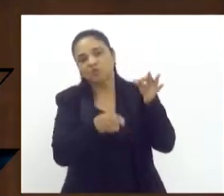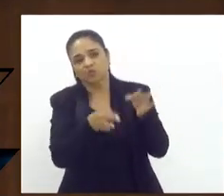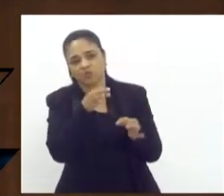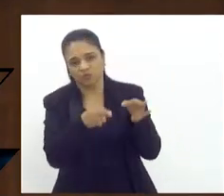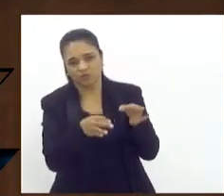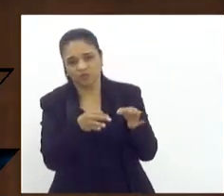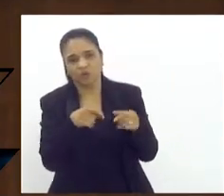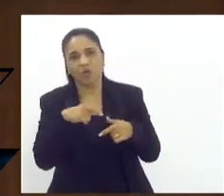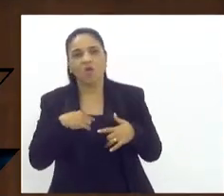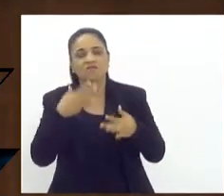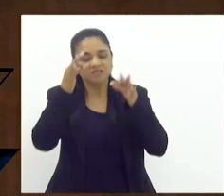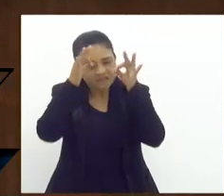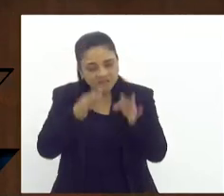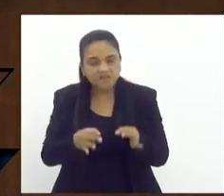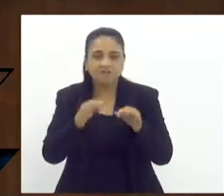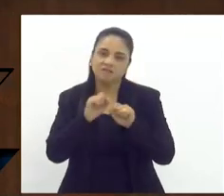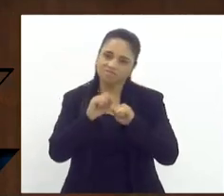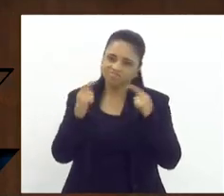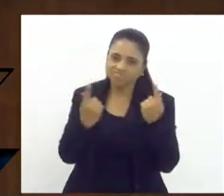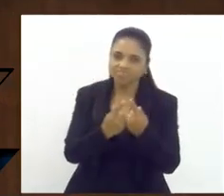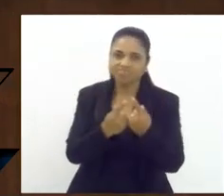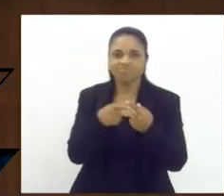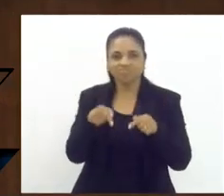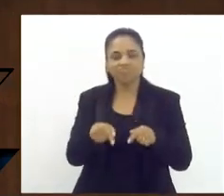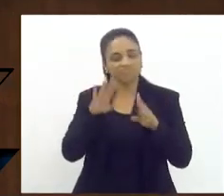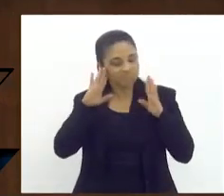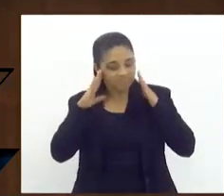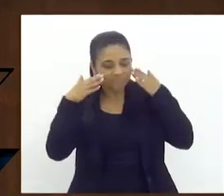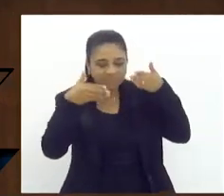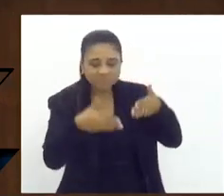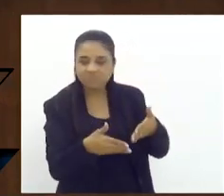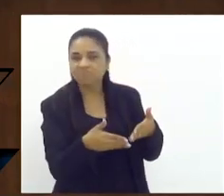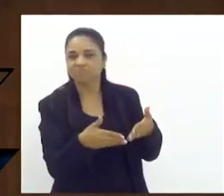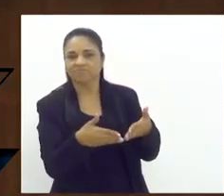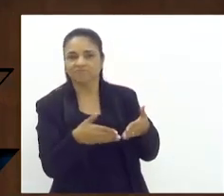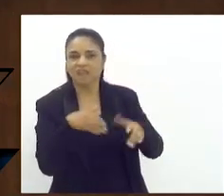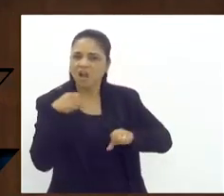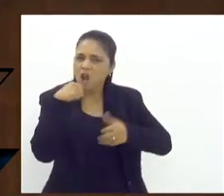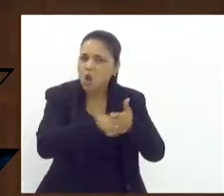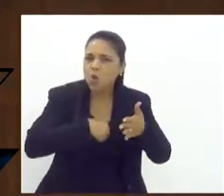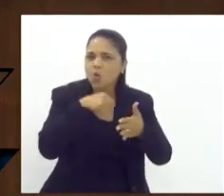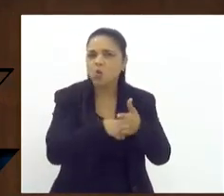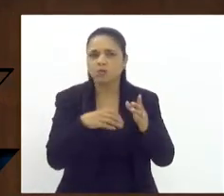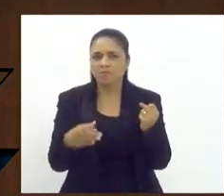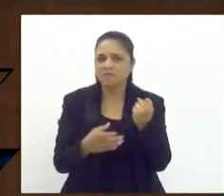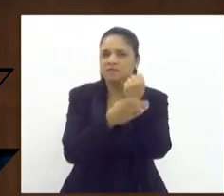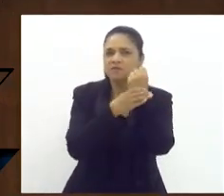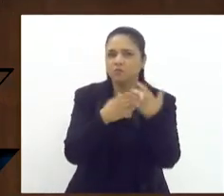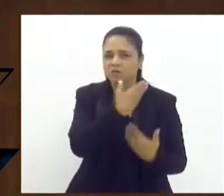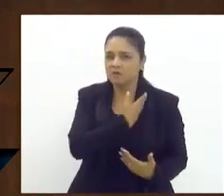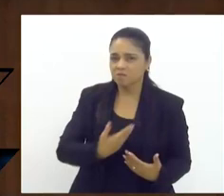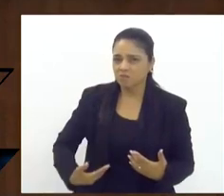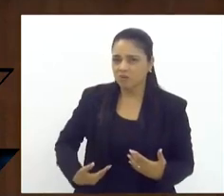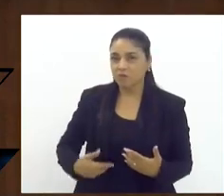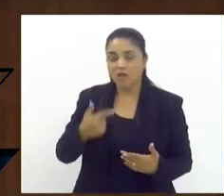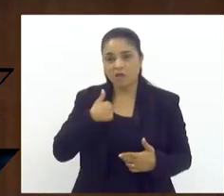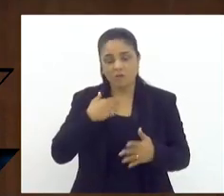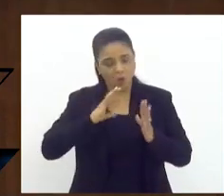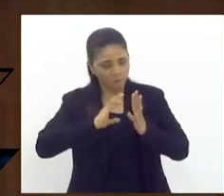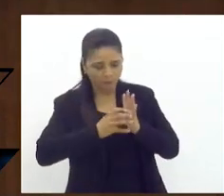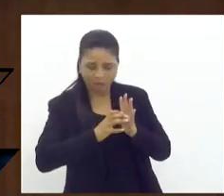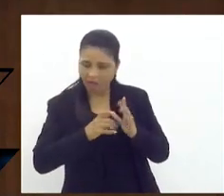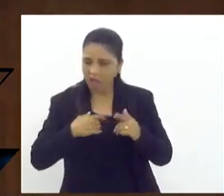que essa casa está direcionada por isso essa casa aqui tá com intenção de lutar pela Segurança Pública aqui não é o lado partidário